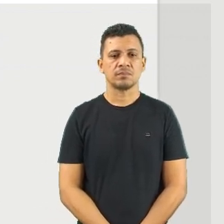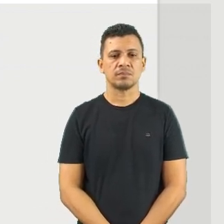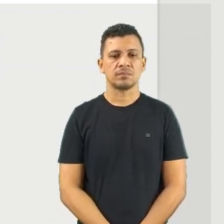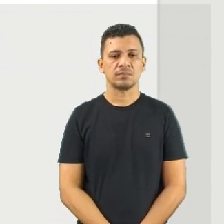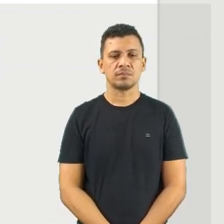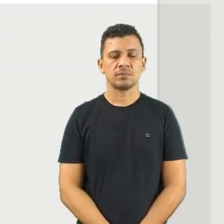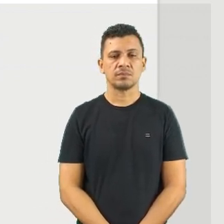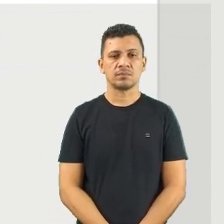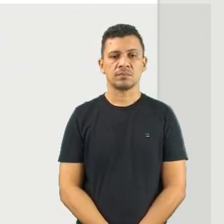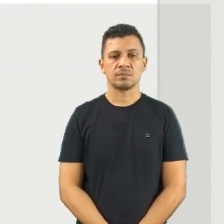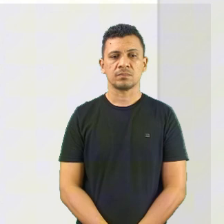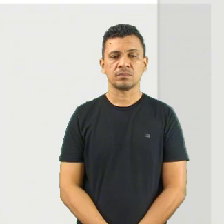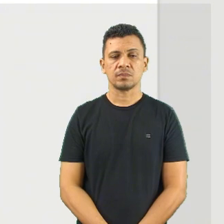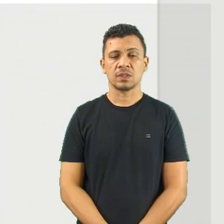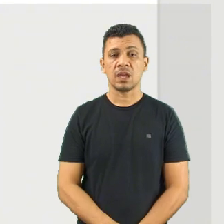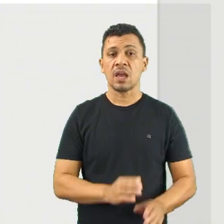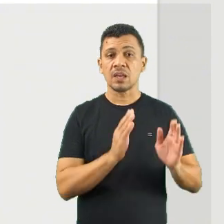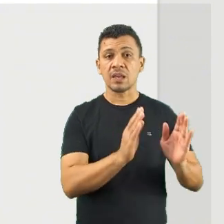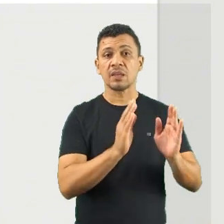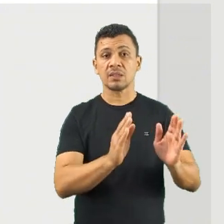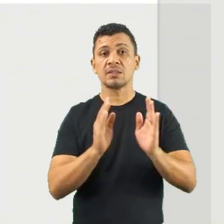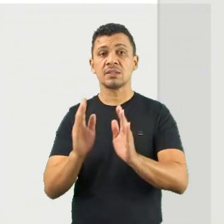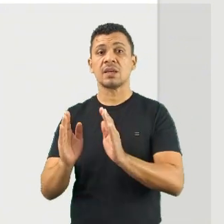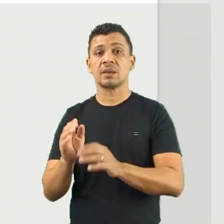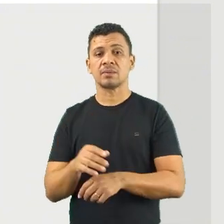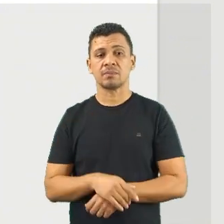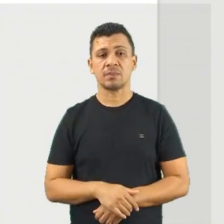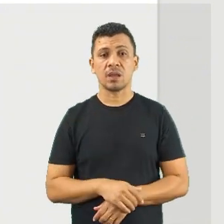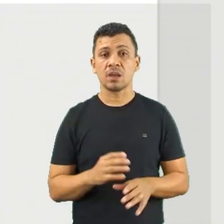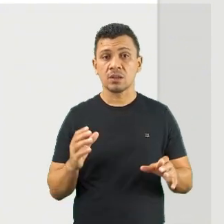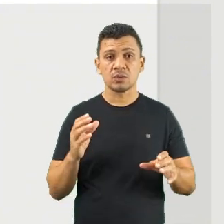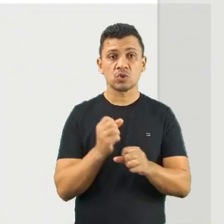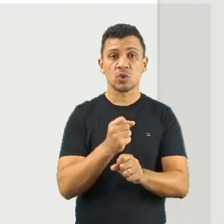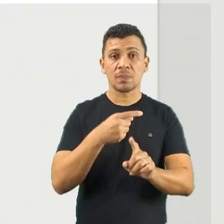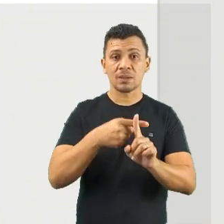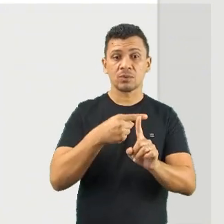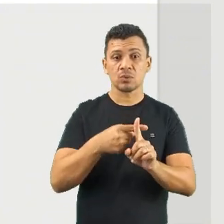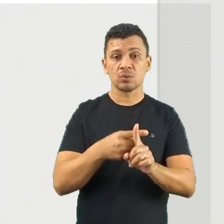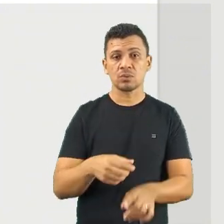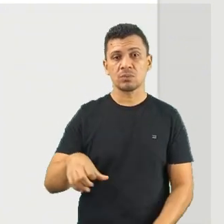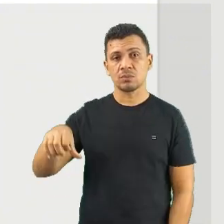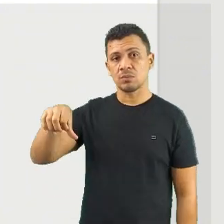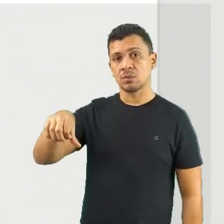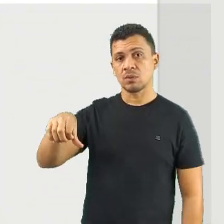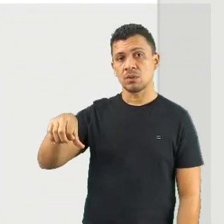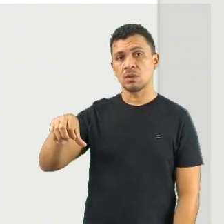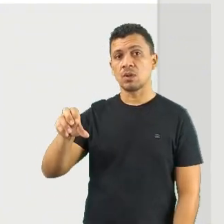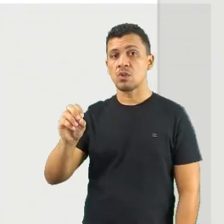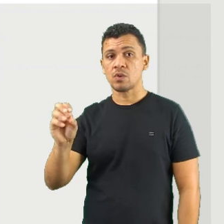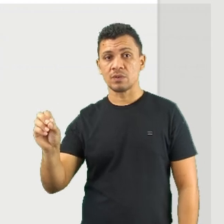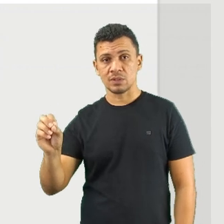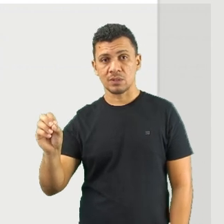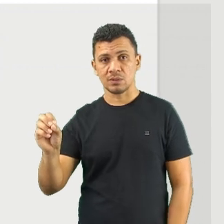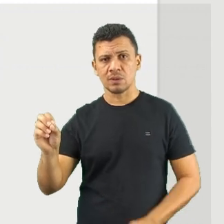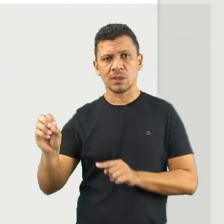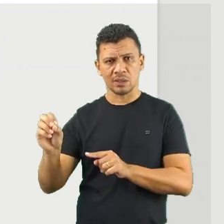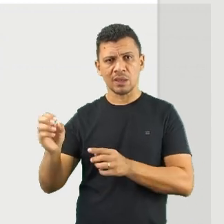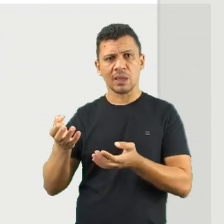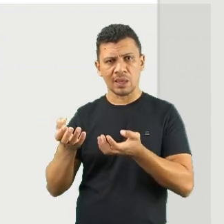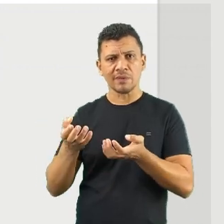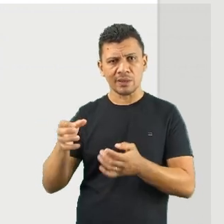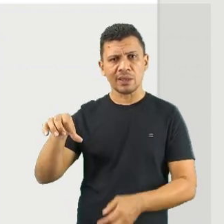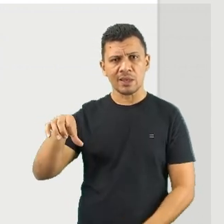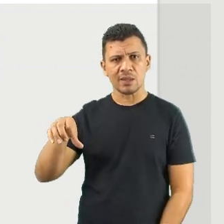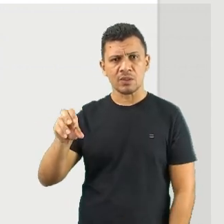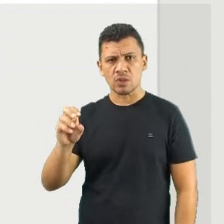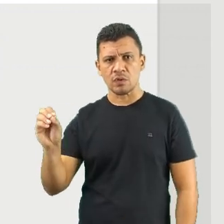Isso aqui, em série, é só somar todo mundo. Dá quanto? 900. É o que ele quer? É o que ele